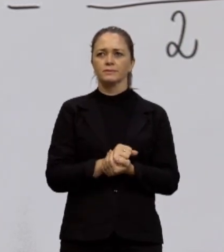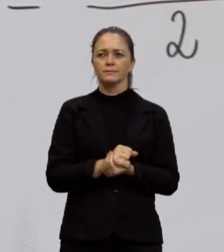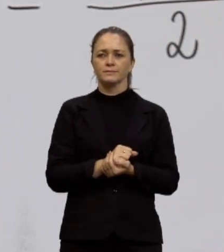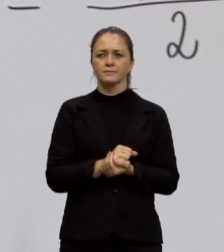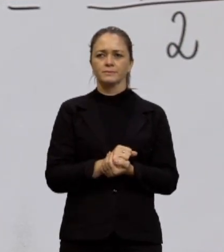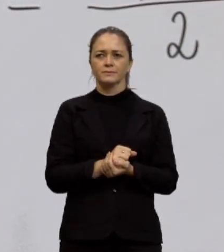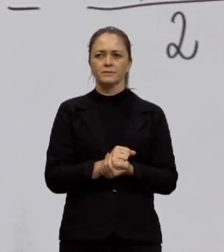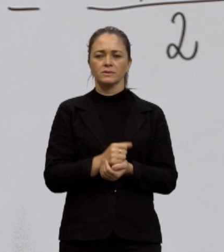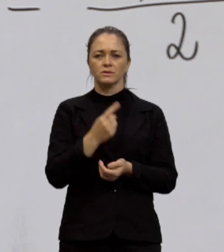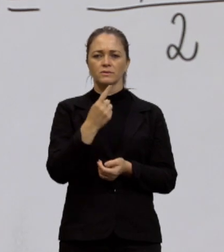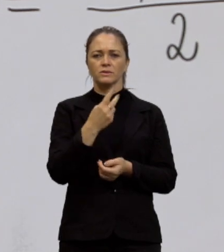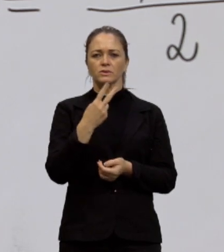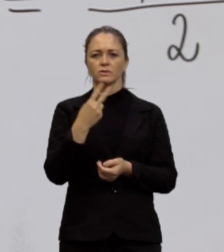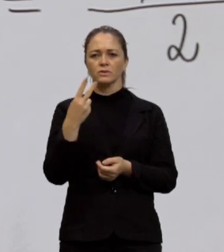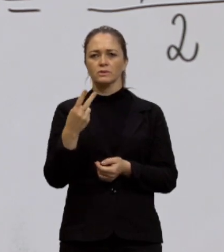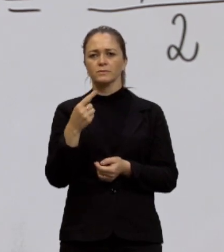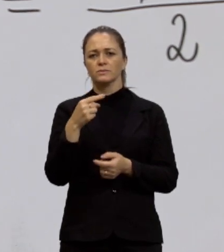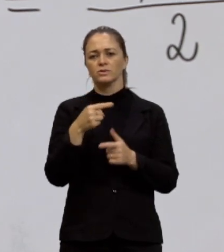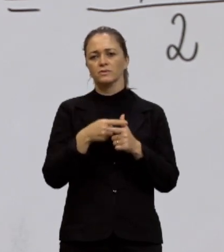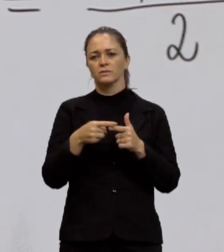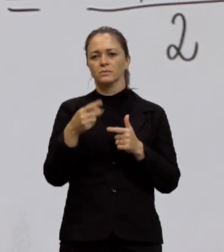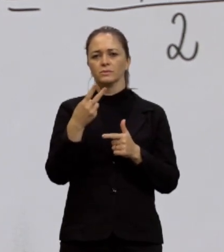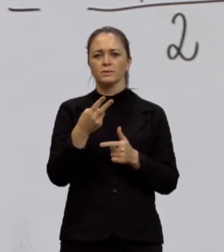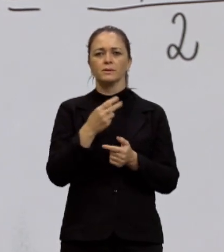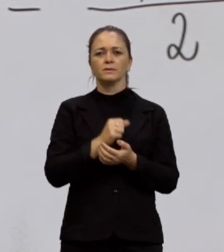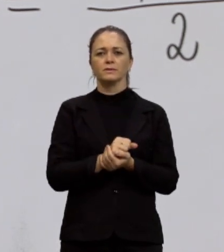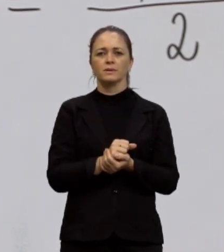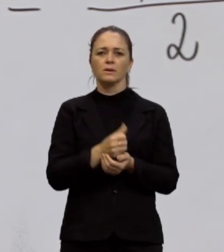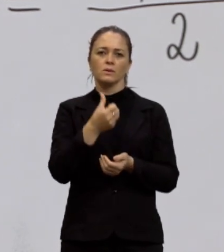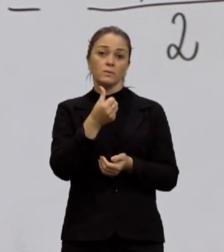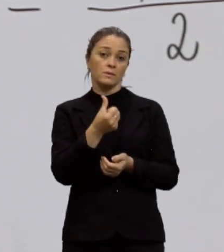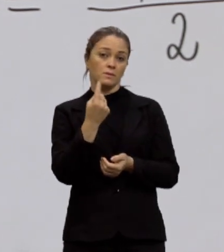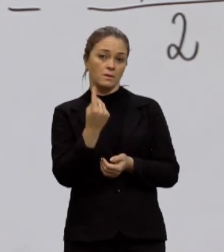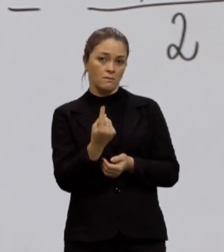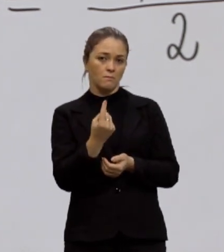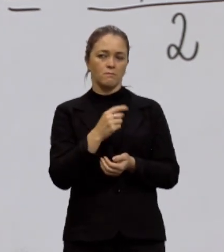2. 122 dividido por 2, 61.